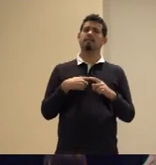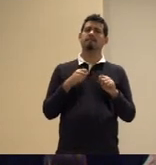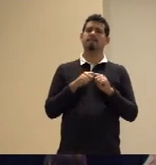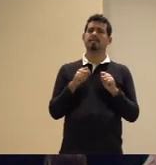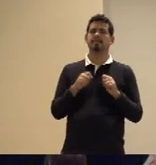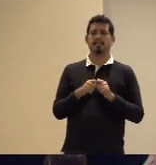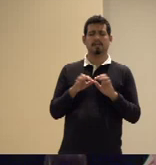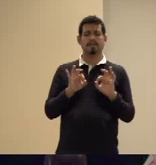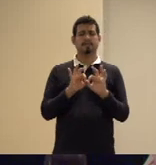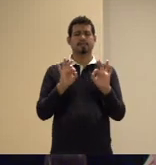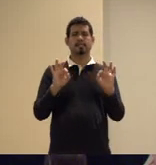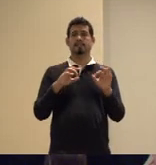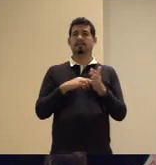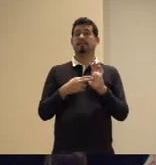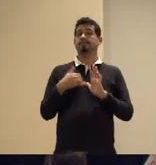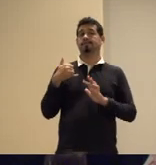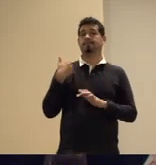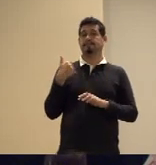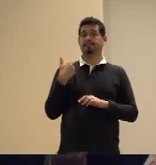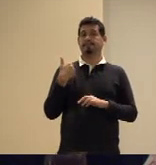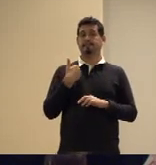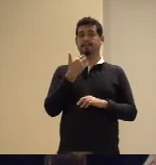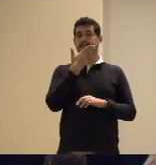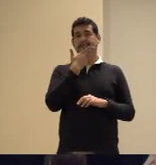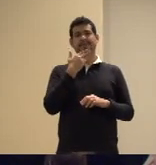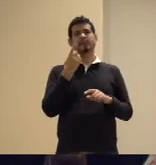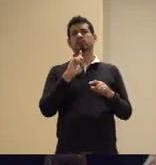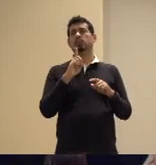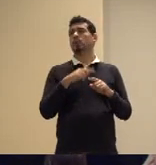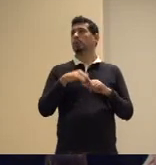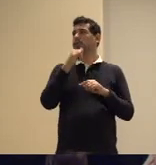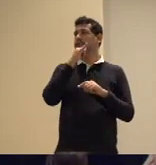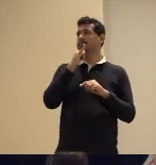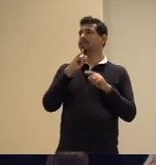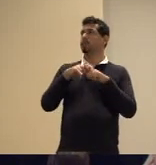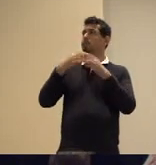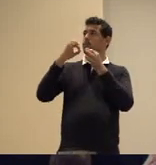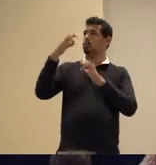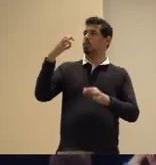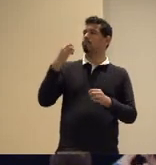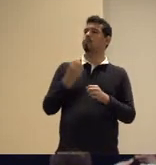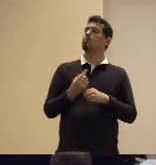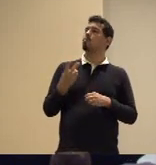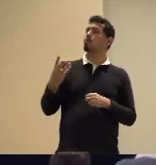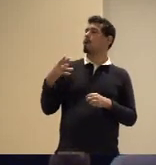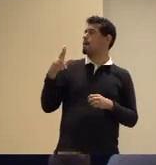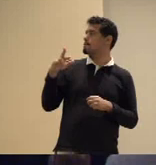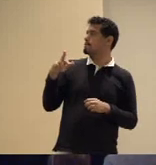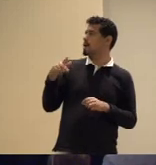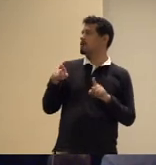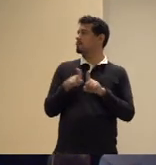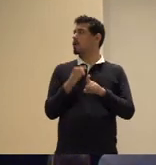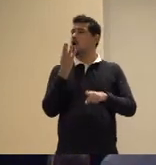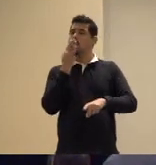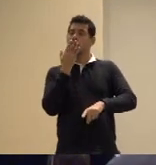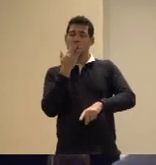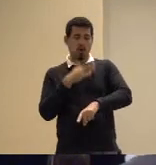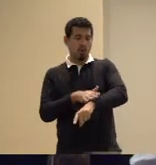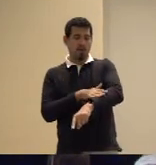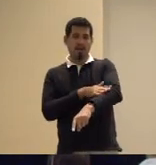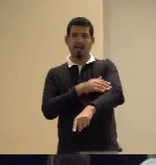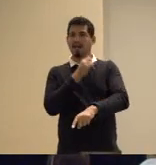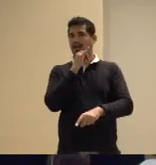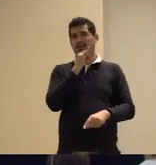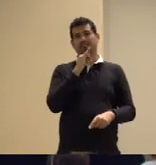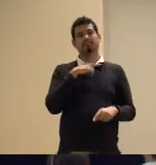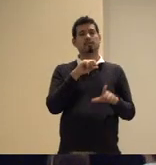simples possível, que é a questão da idade. Eu não estou aqui colocando número de irmãos, a cor da pele, que ainda é possível